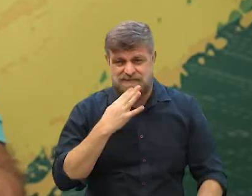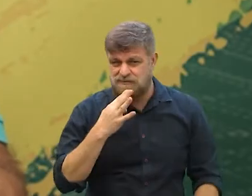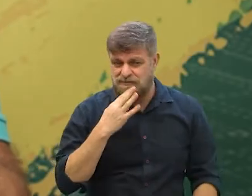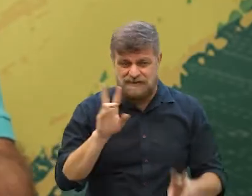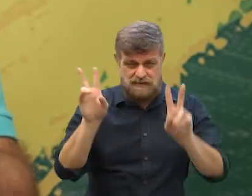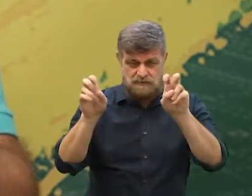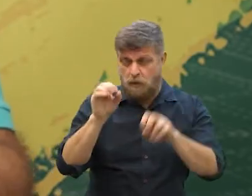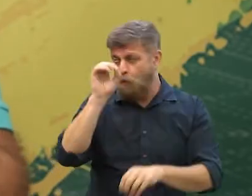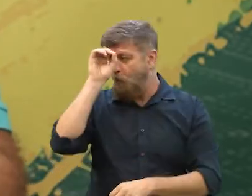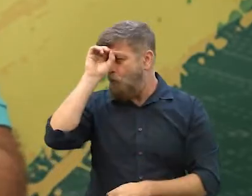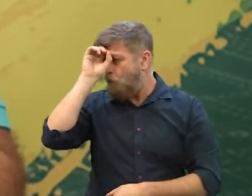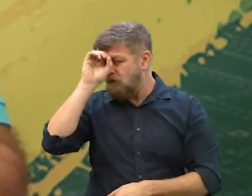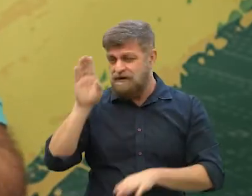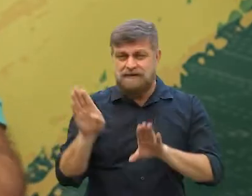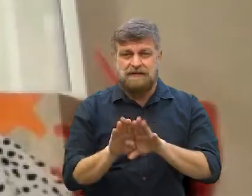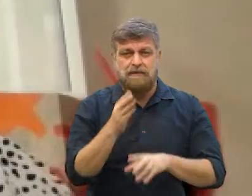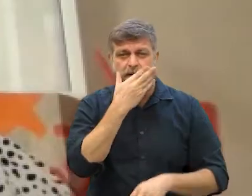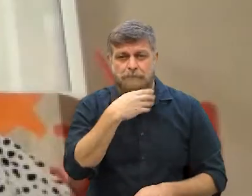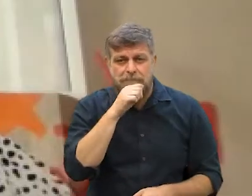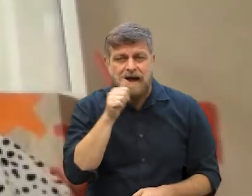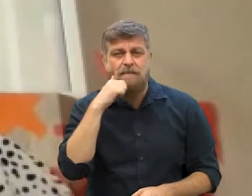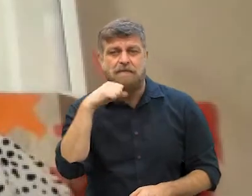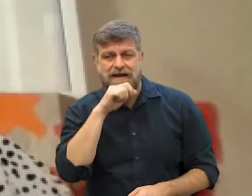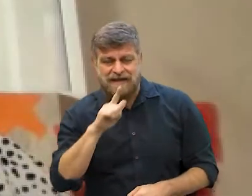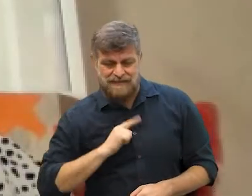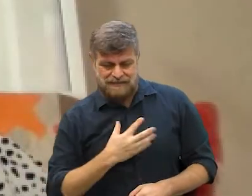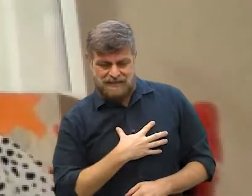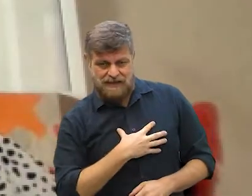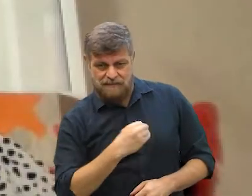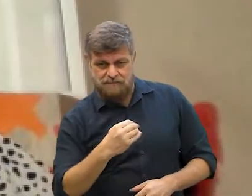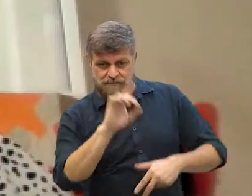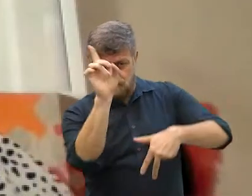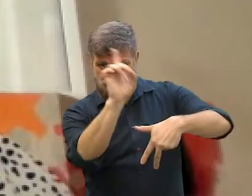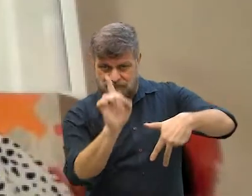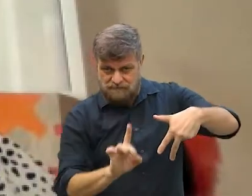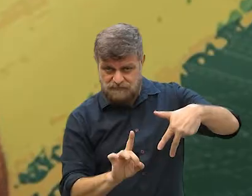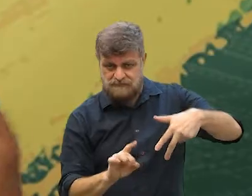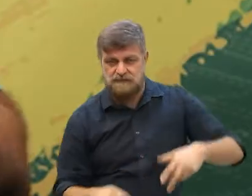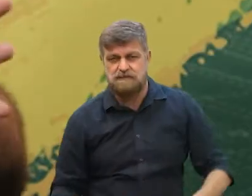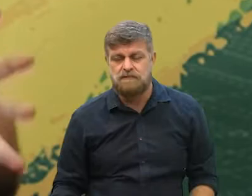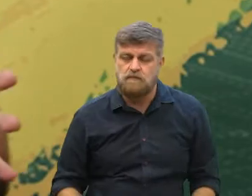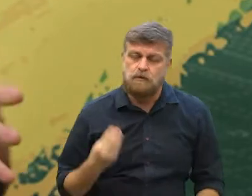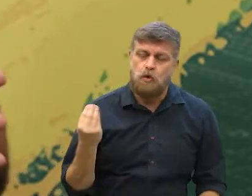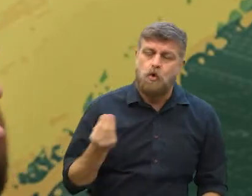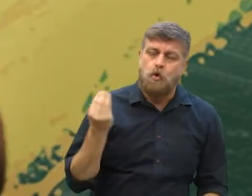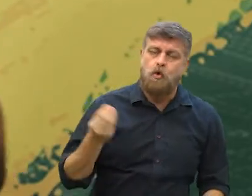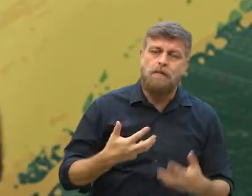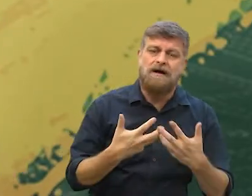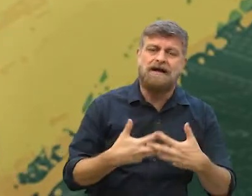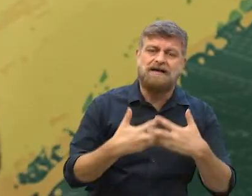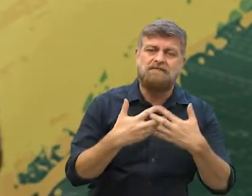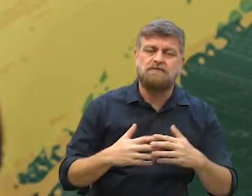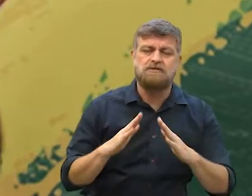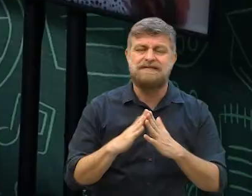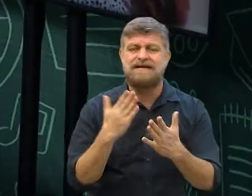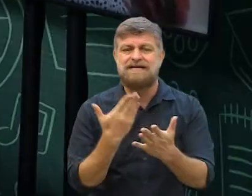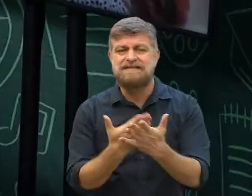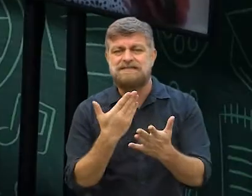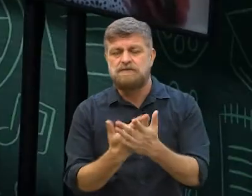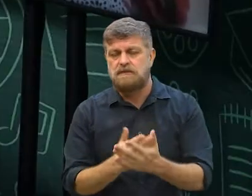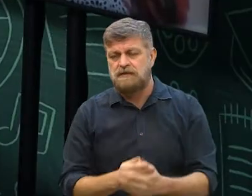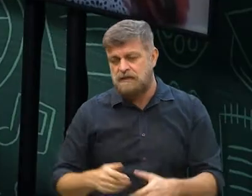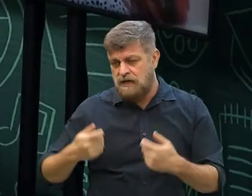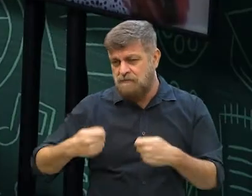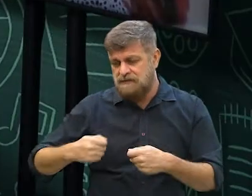conhece o assunto até mesmo os pais que têm filhos nessa situação não é com deficiência como que funciona qual que é o papel das escolas